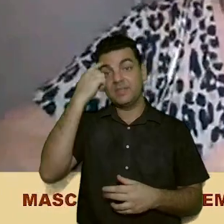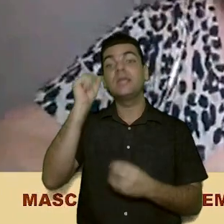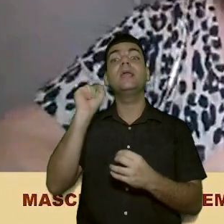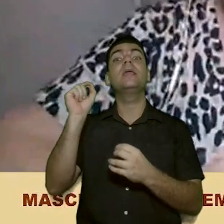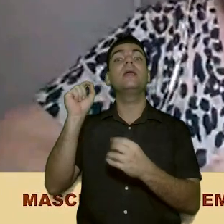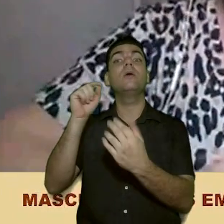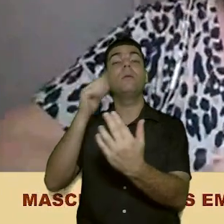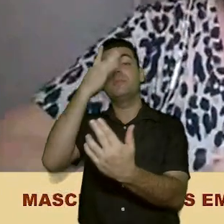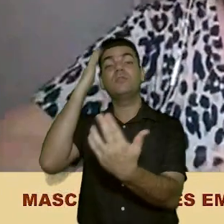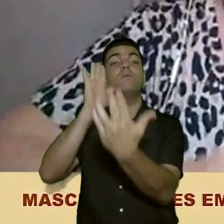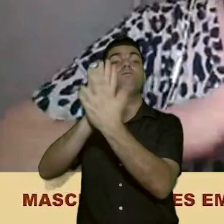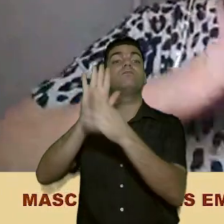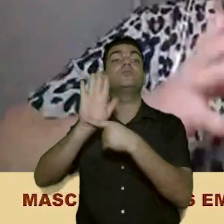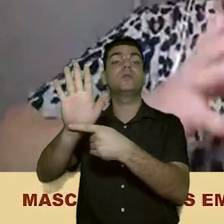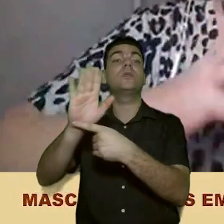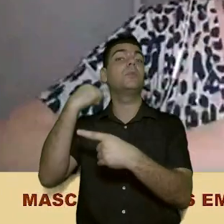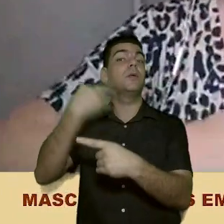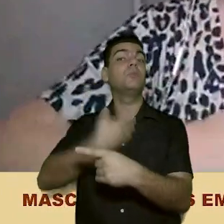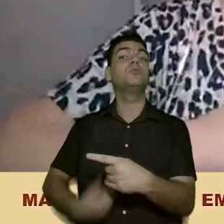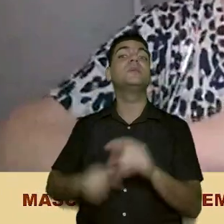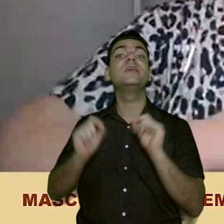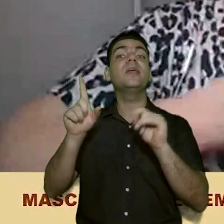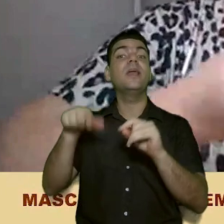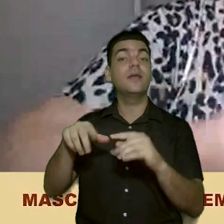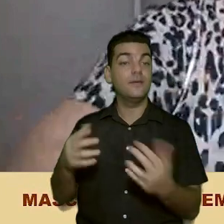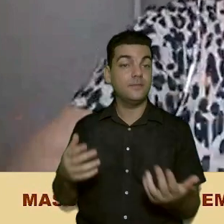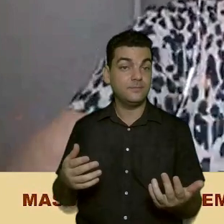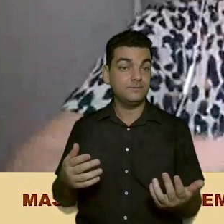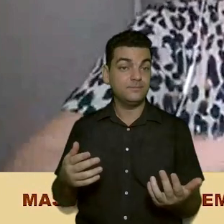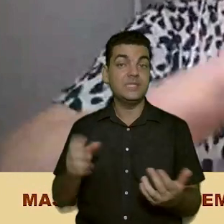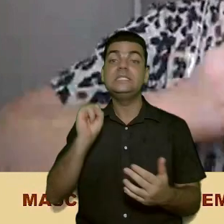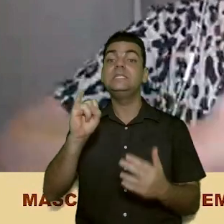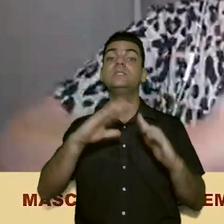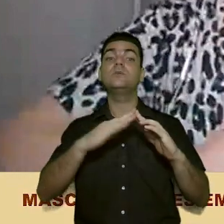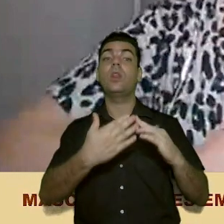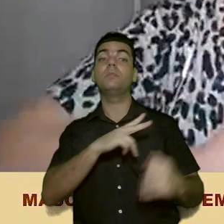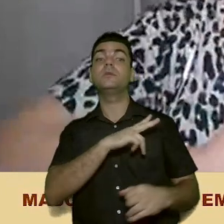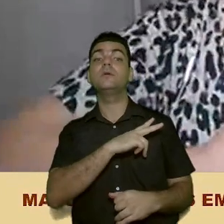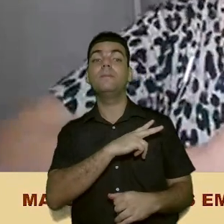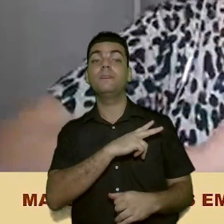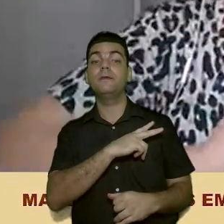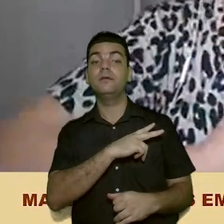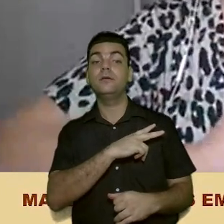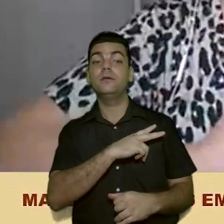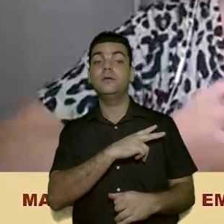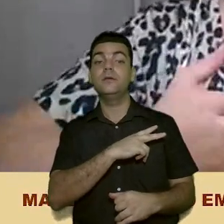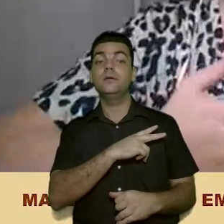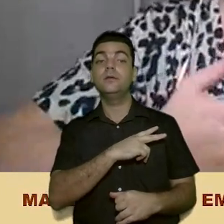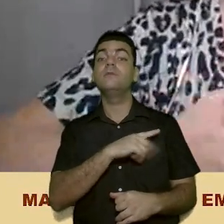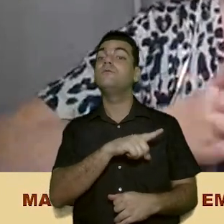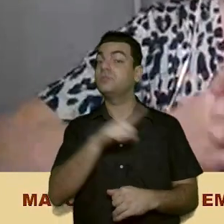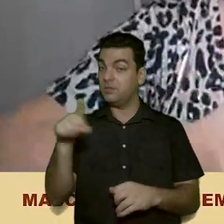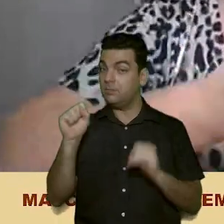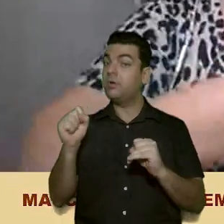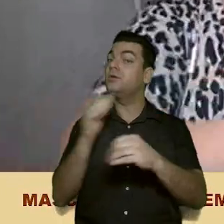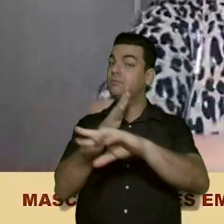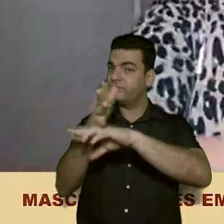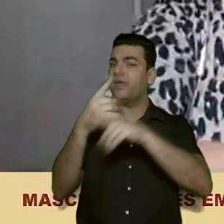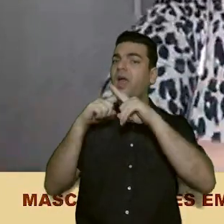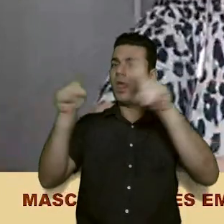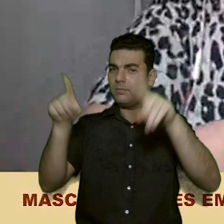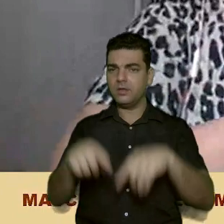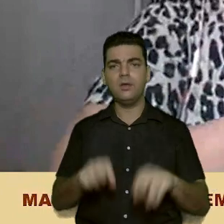esses marcadores. Né, sem encarar quem é o cliente final de uma política pública, por exemplo. E quando a gente está falando de